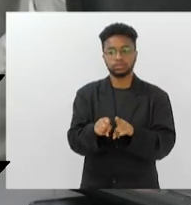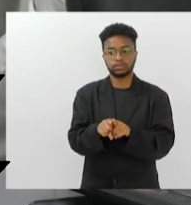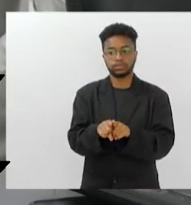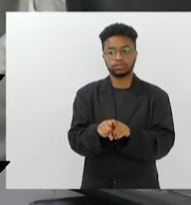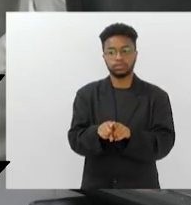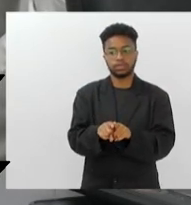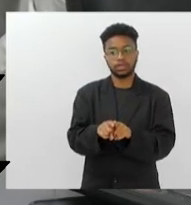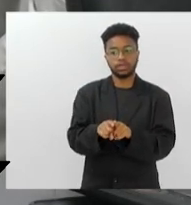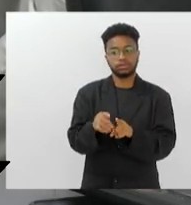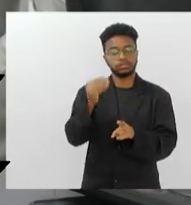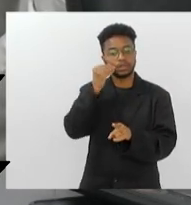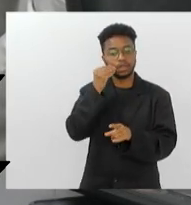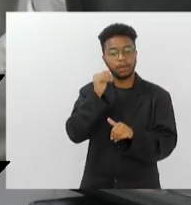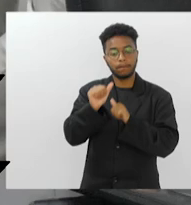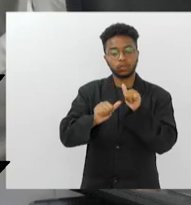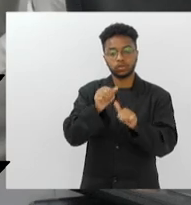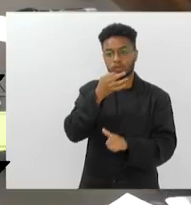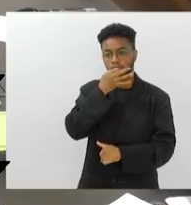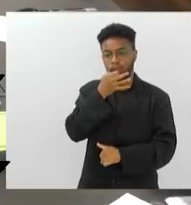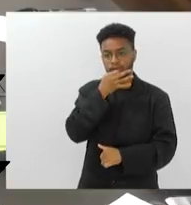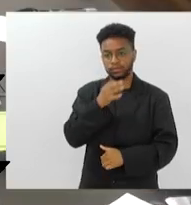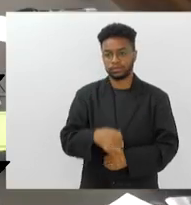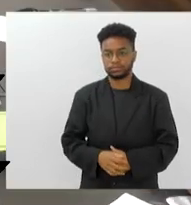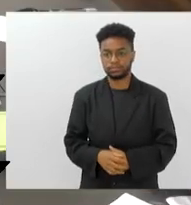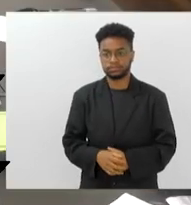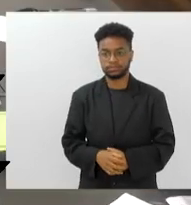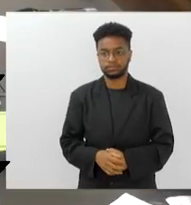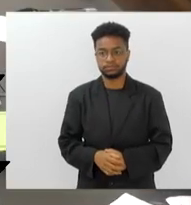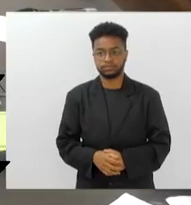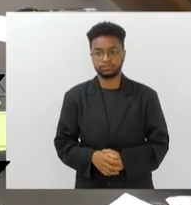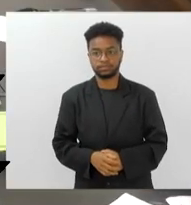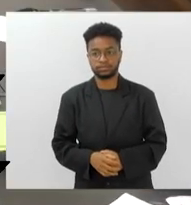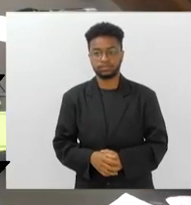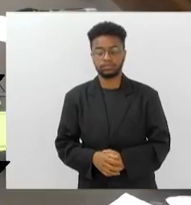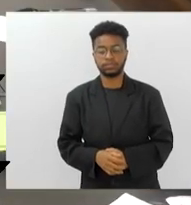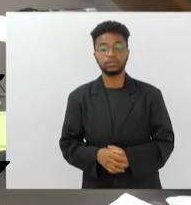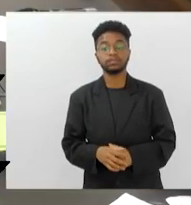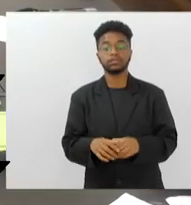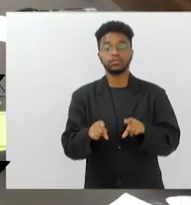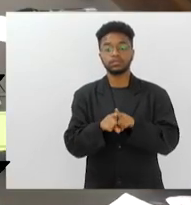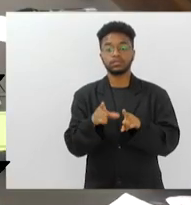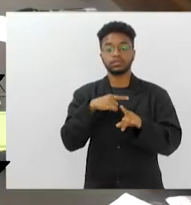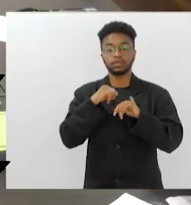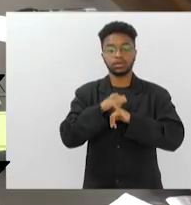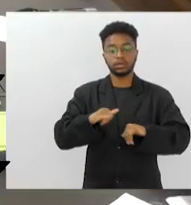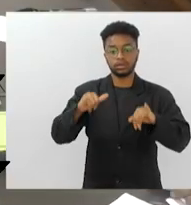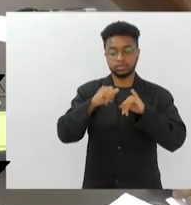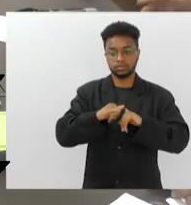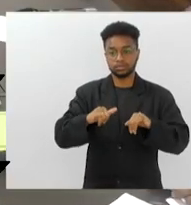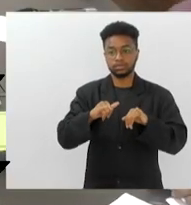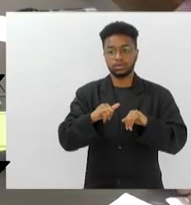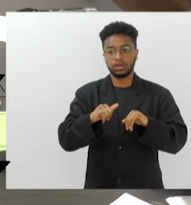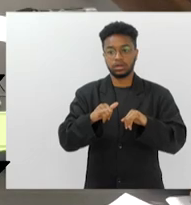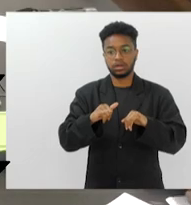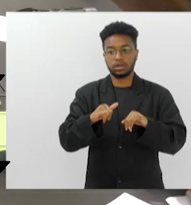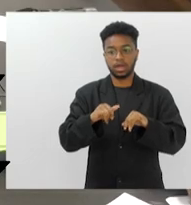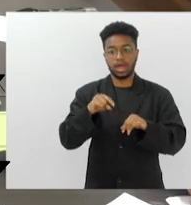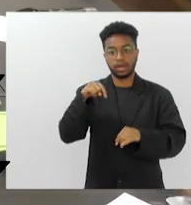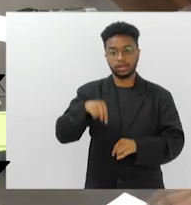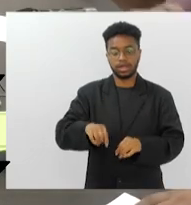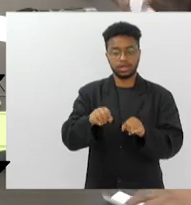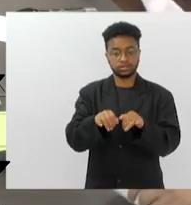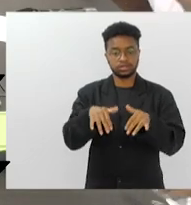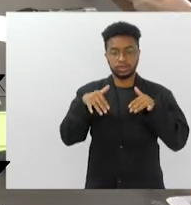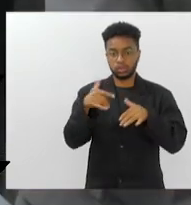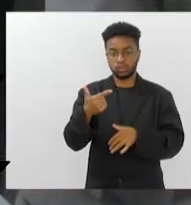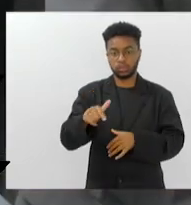eventualmente mudem de opinião e não obstante a a alegação a primeira alegação dizendo que a a assembleia não teria